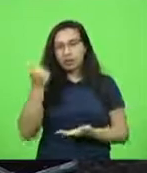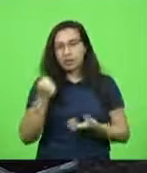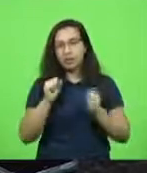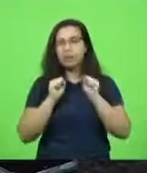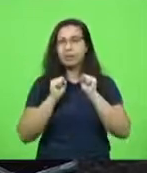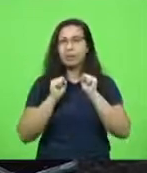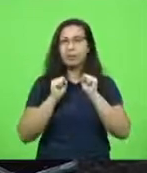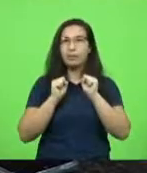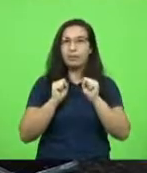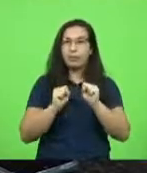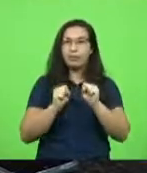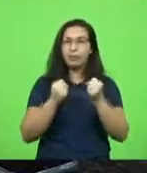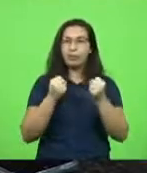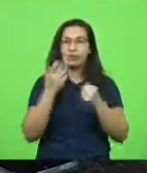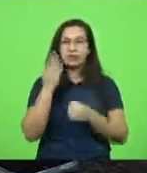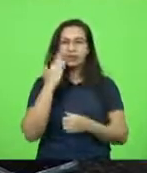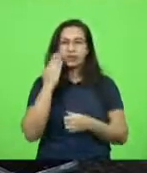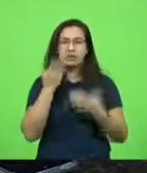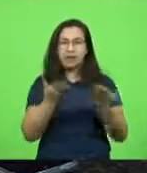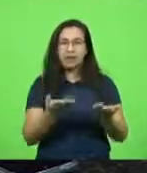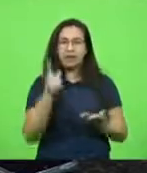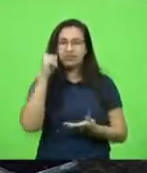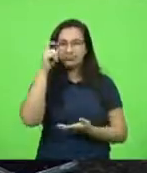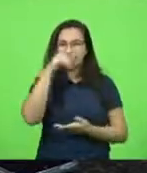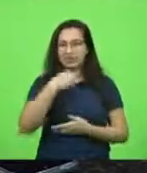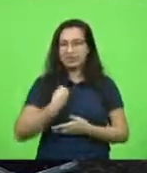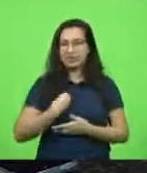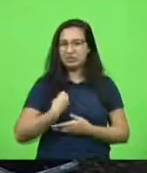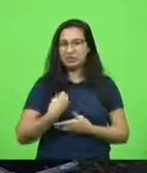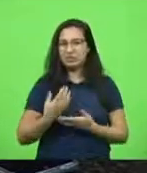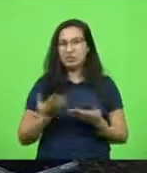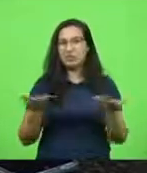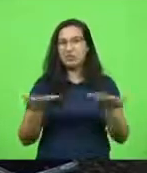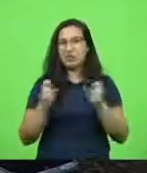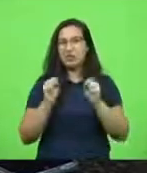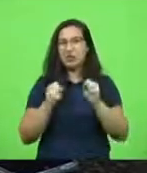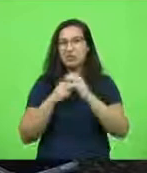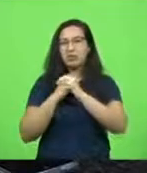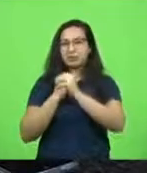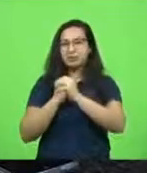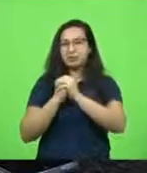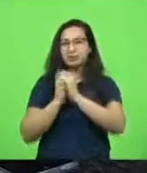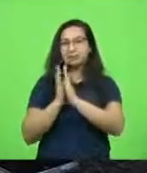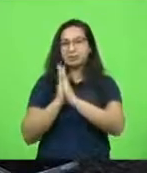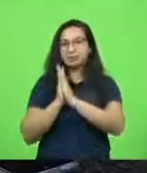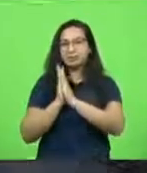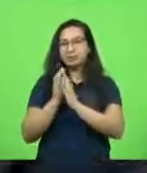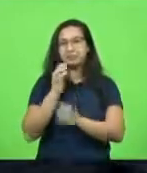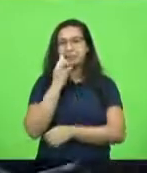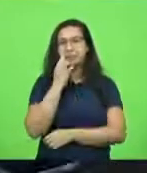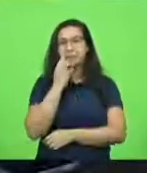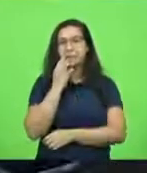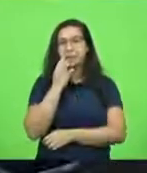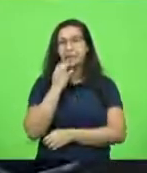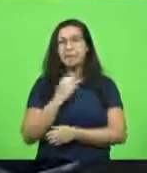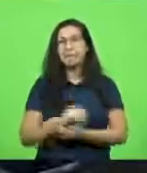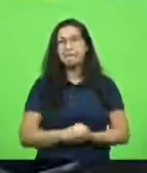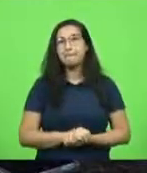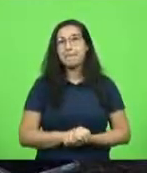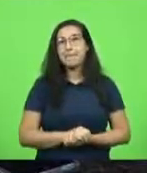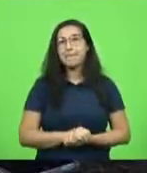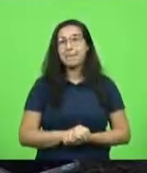difícil que ela tá atravessando ali também vai a colocar ela em suas orações e é mas o